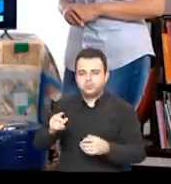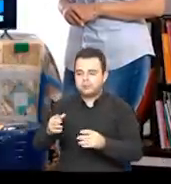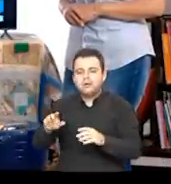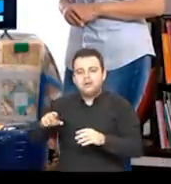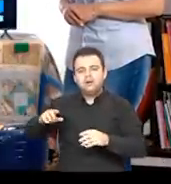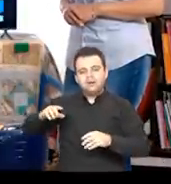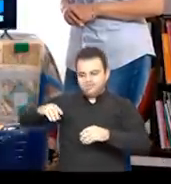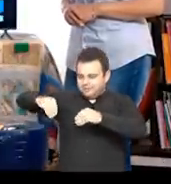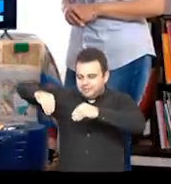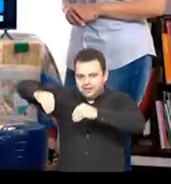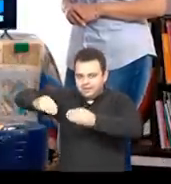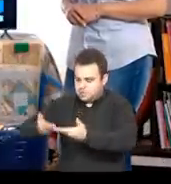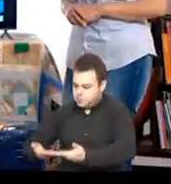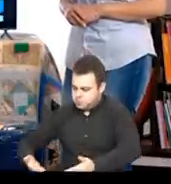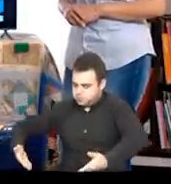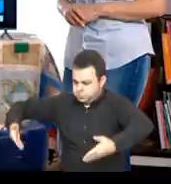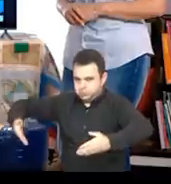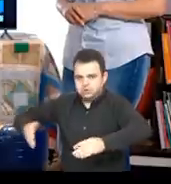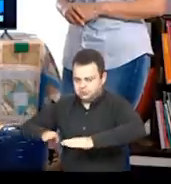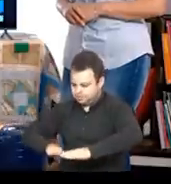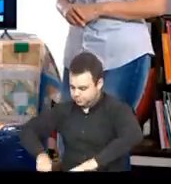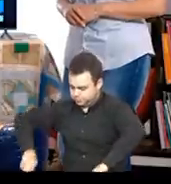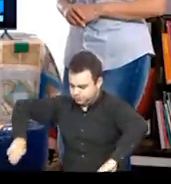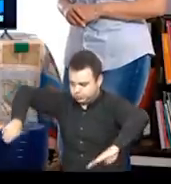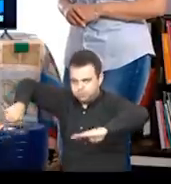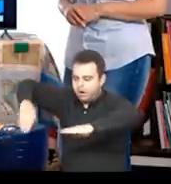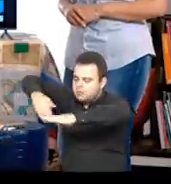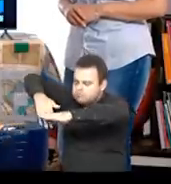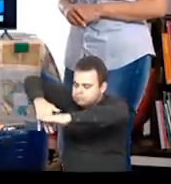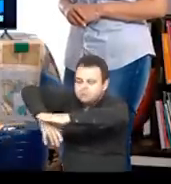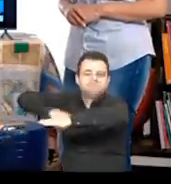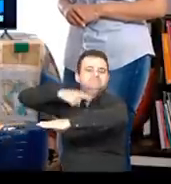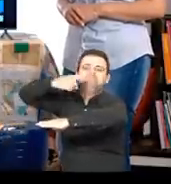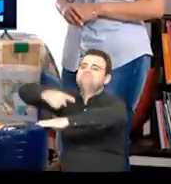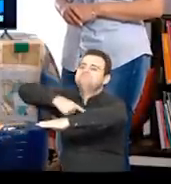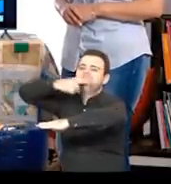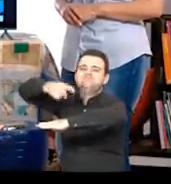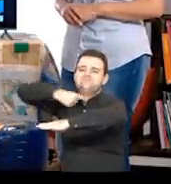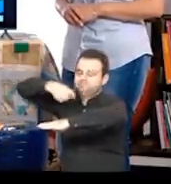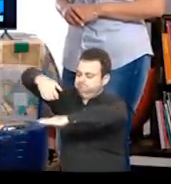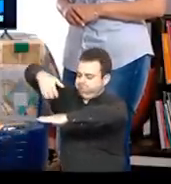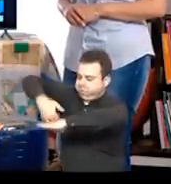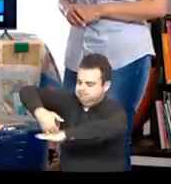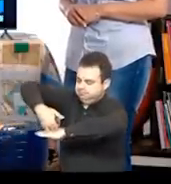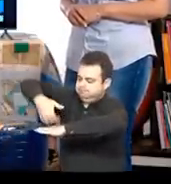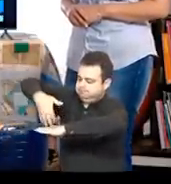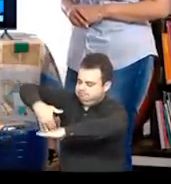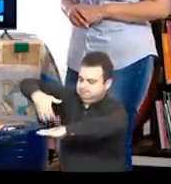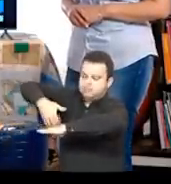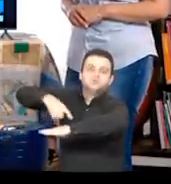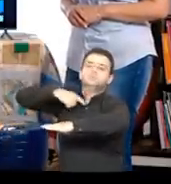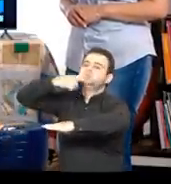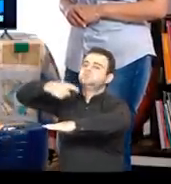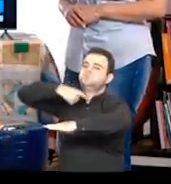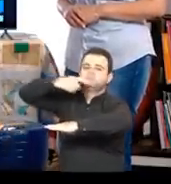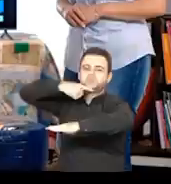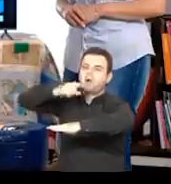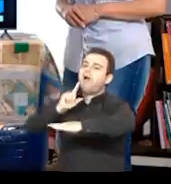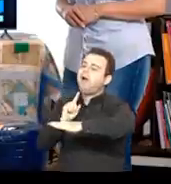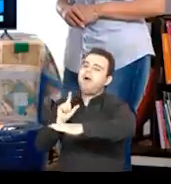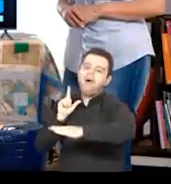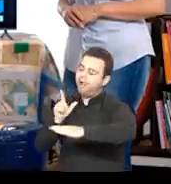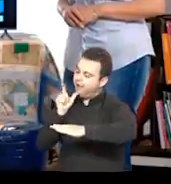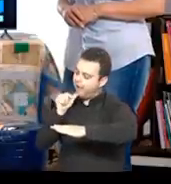é impermeabilizado, ou seja, não passa esse gás para o solo, não passa para os lençóis freáticos, então